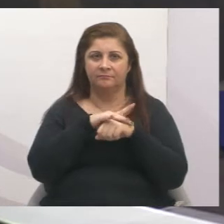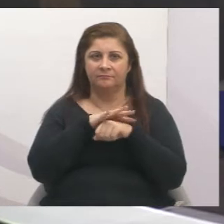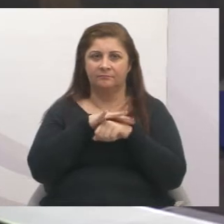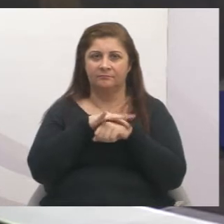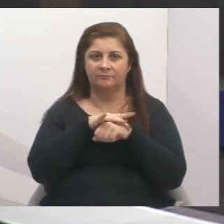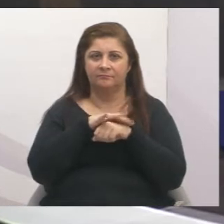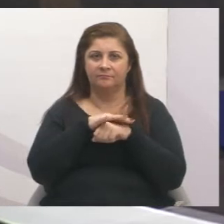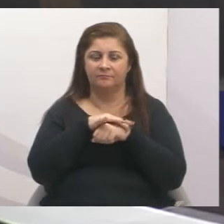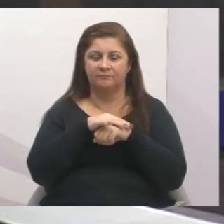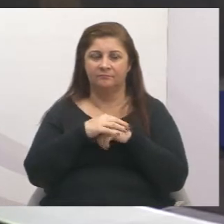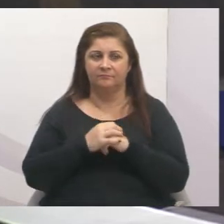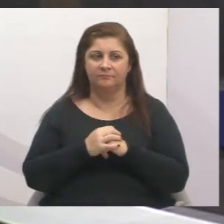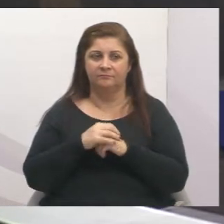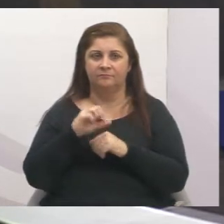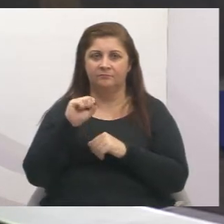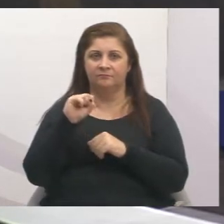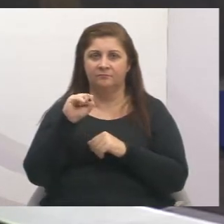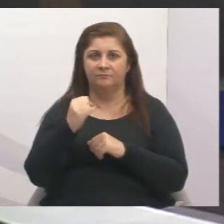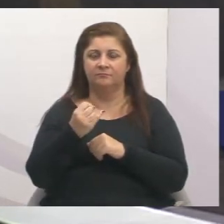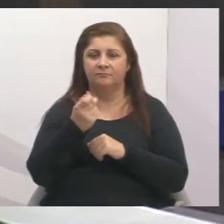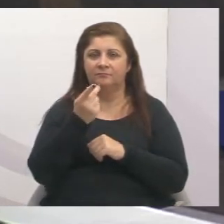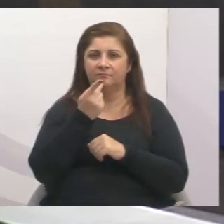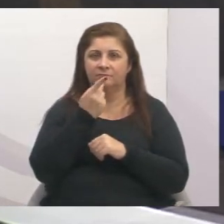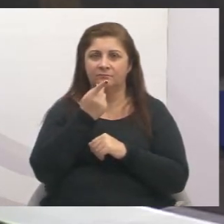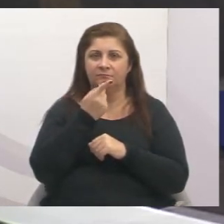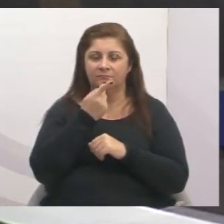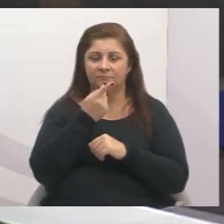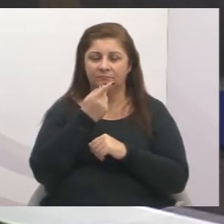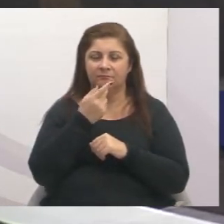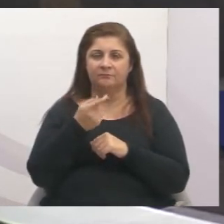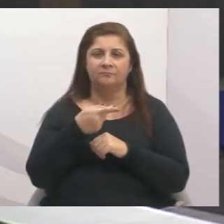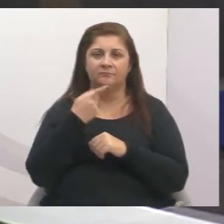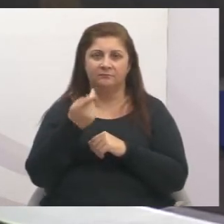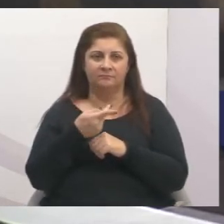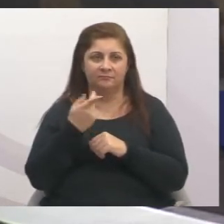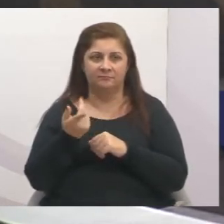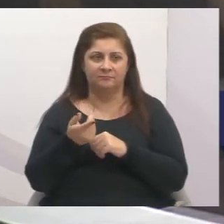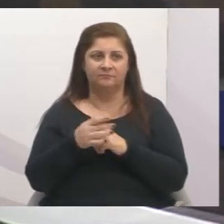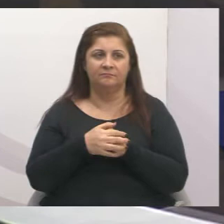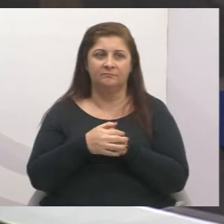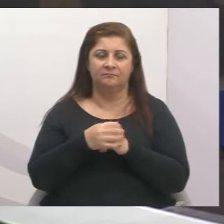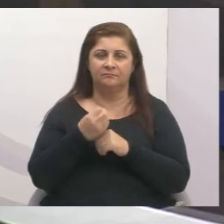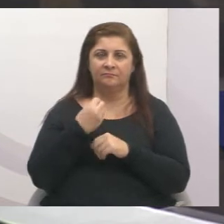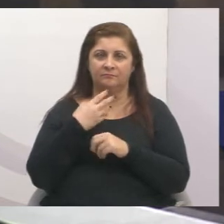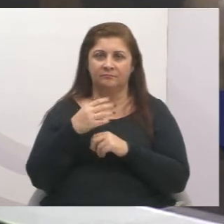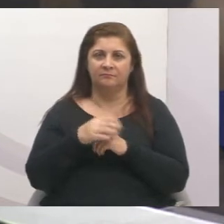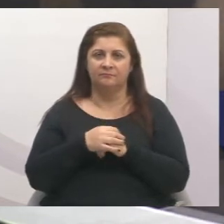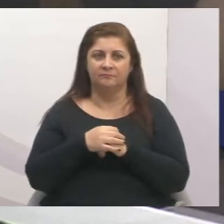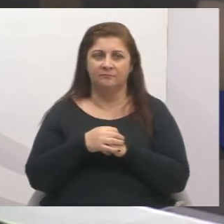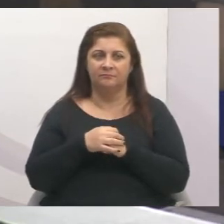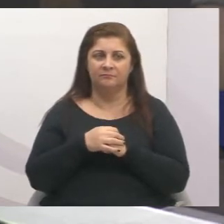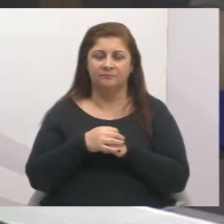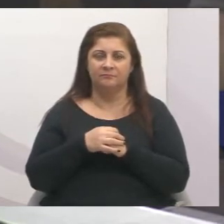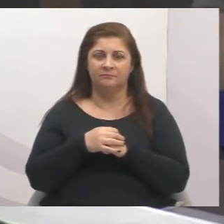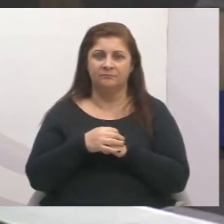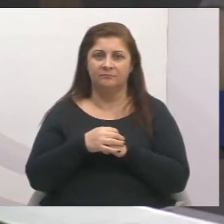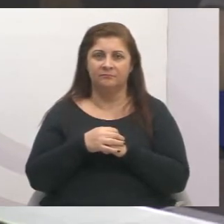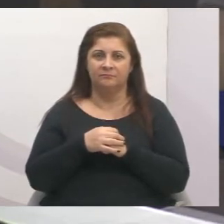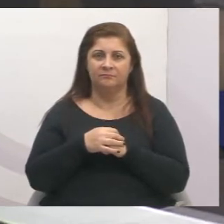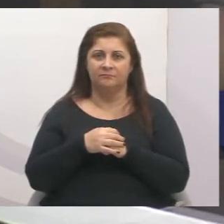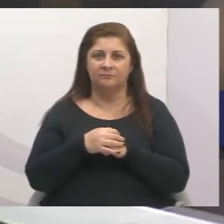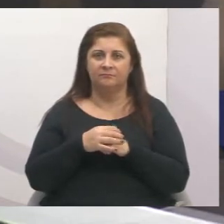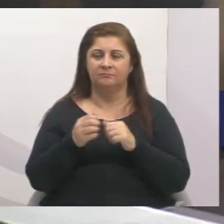que vai ser bom para o sindicato, para os servidores, as decisões corretas desse projeto, junto ao prefeito,